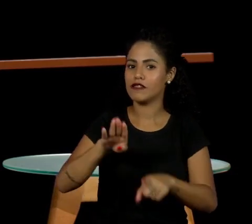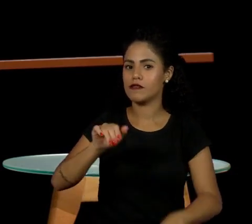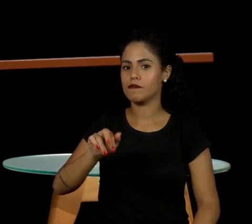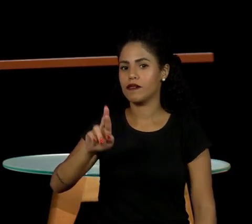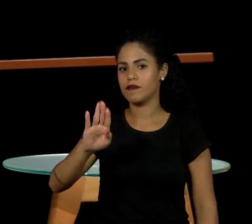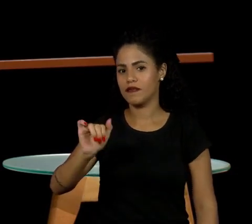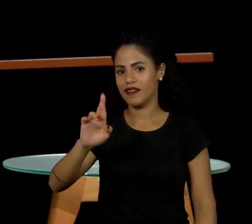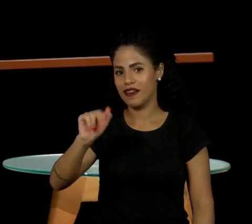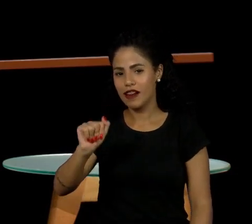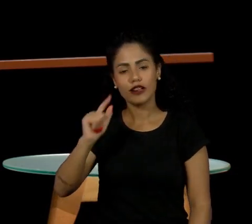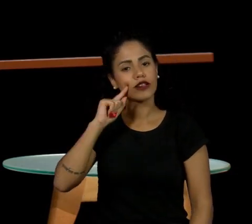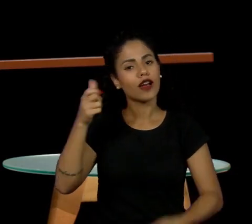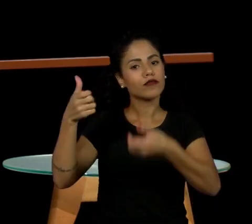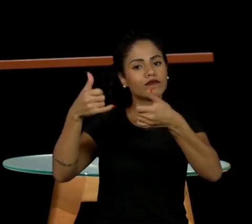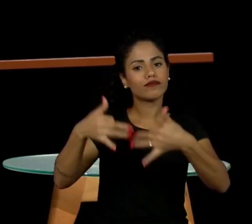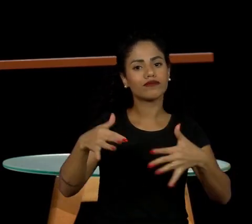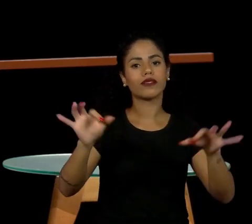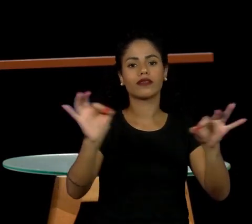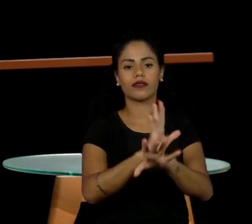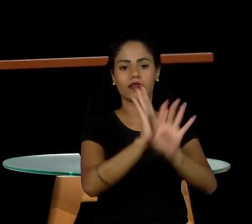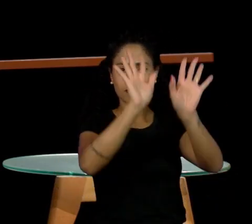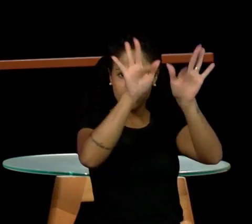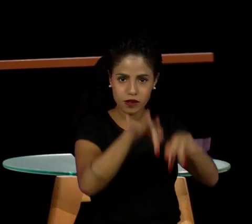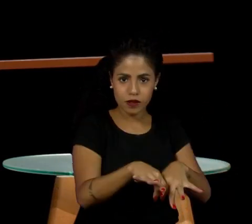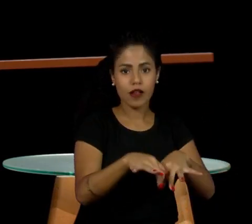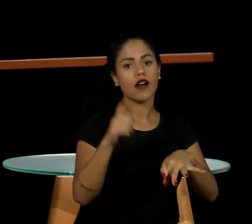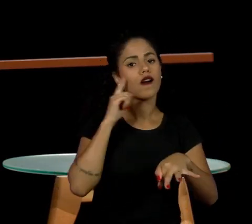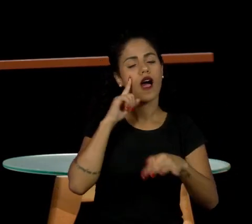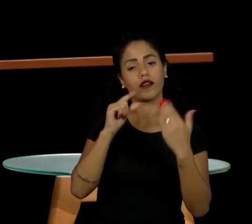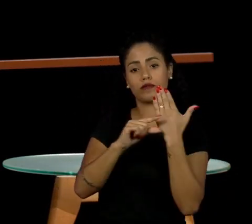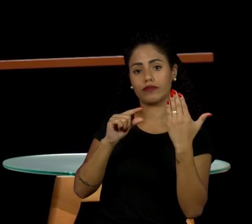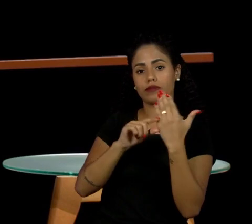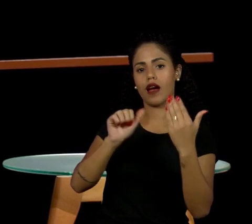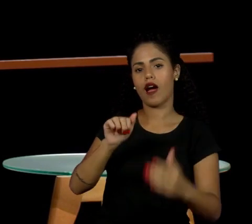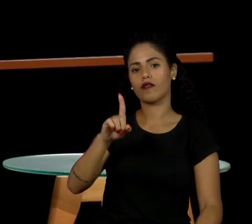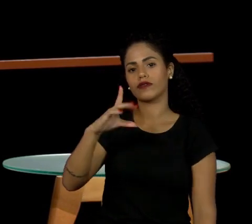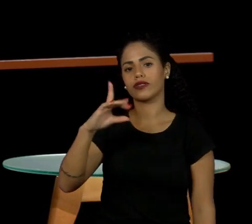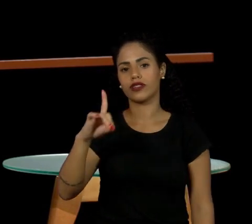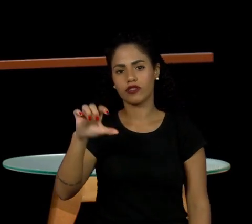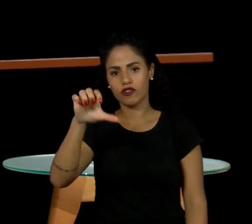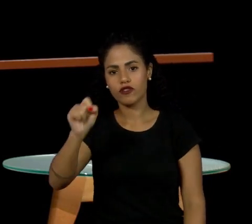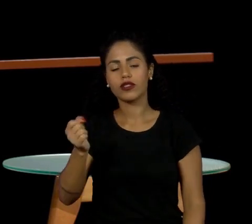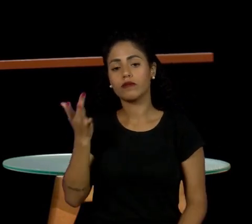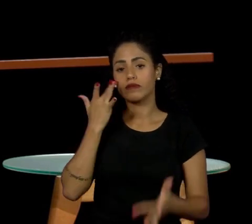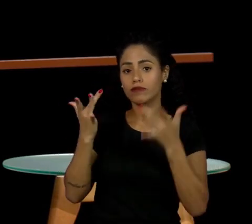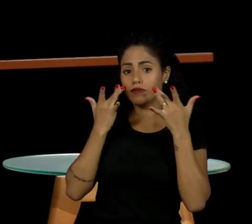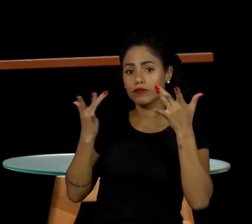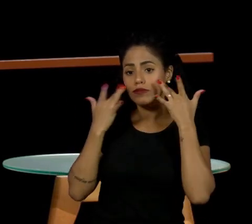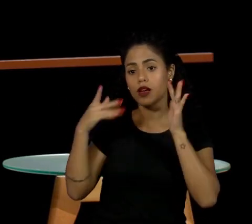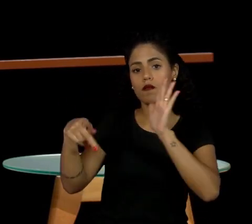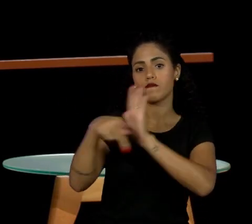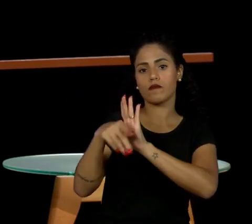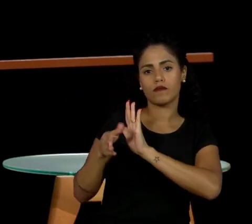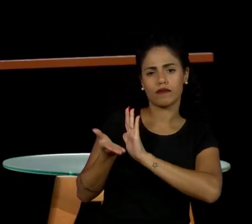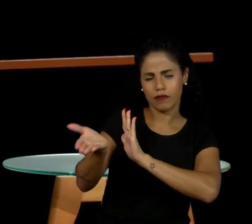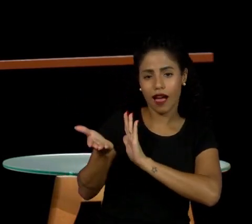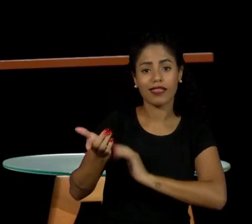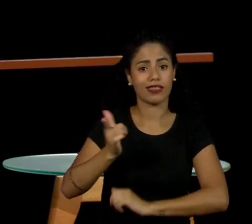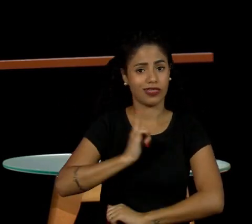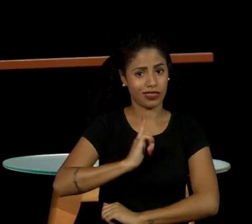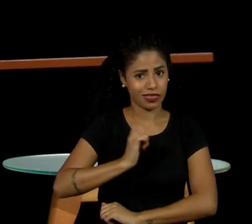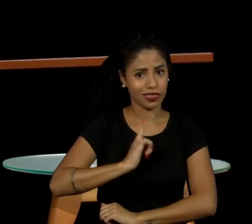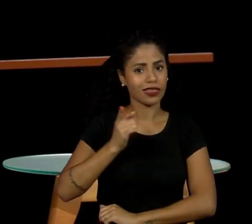encerrar o programa com um texto escrito pelo dramaturgo Alcides Nogueira para a peça Gertrude Stein, Alice Toklas e